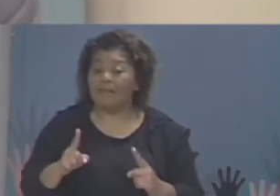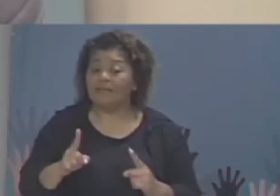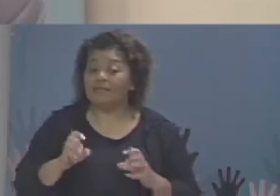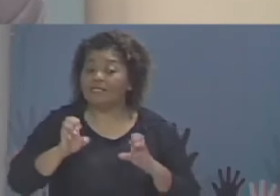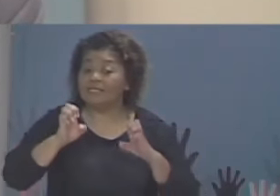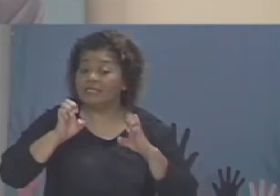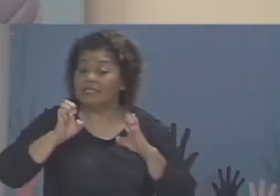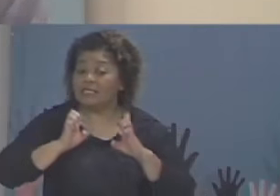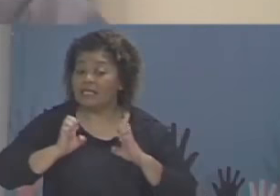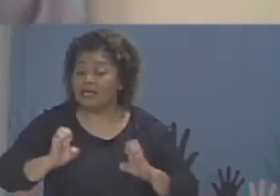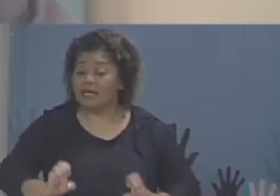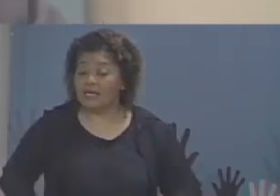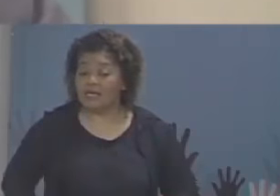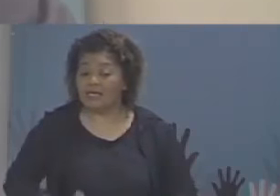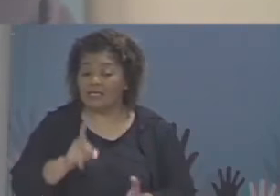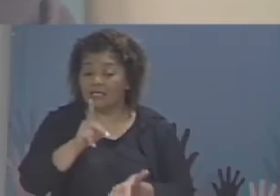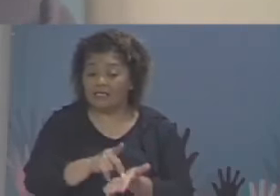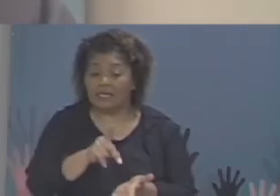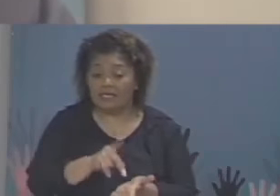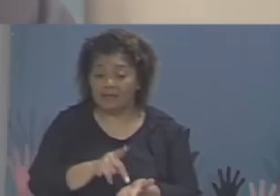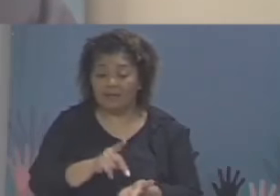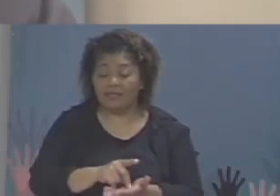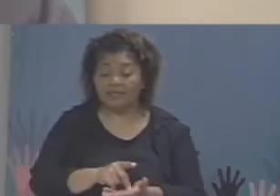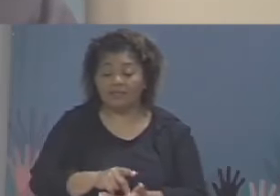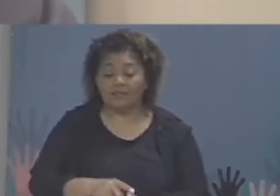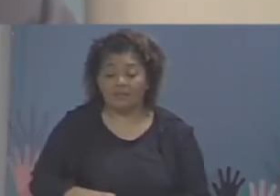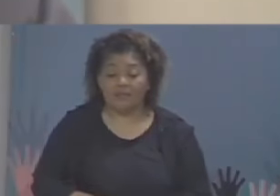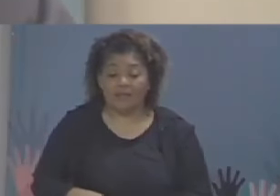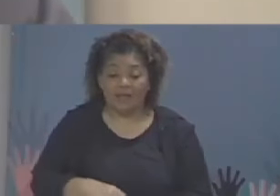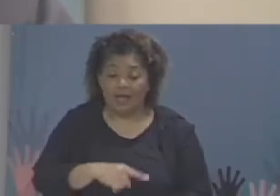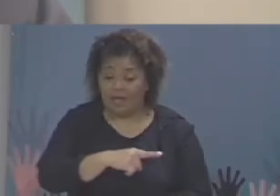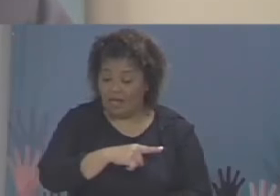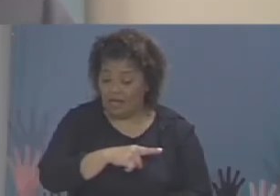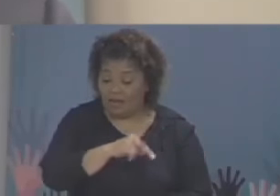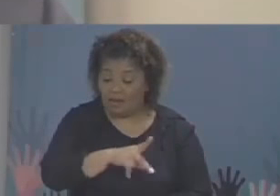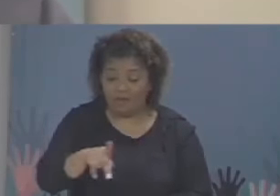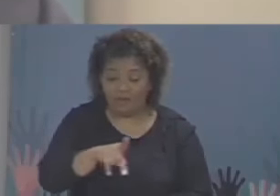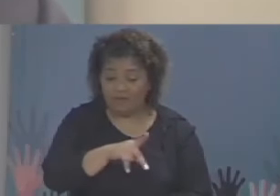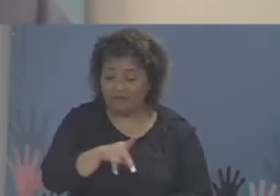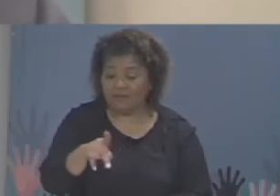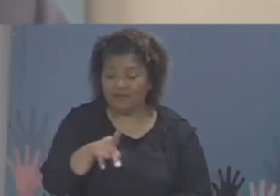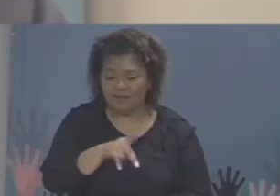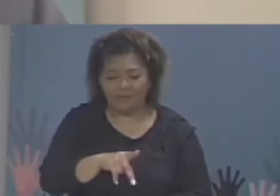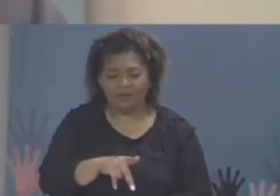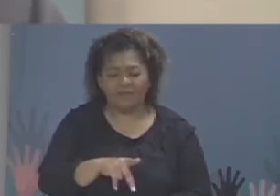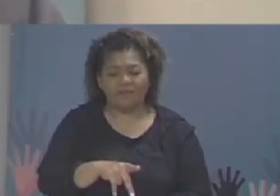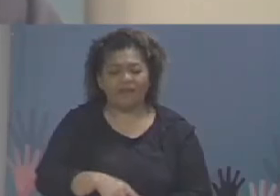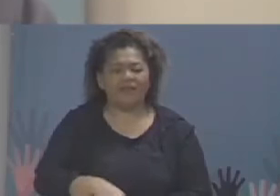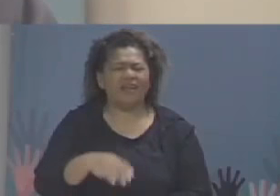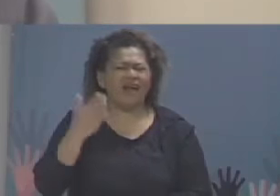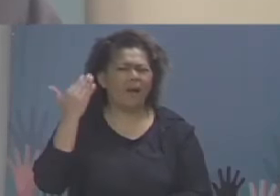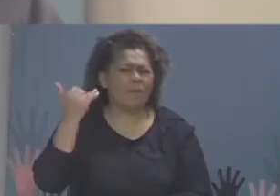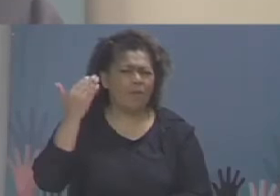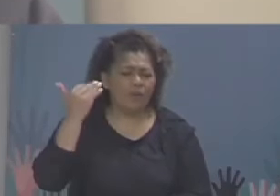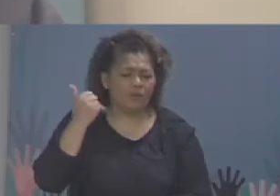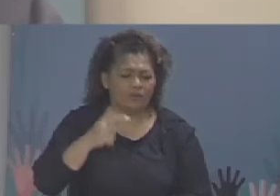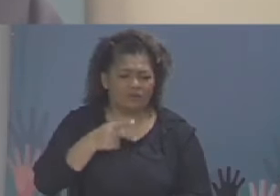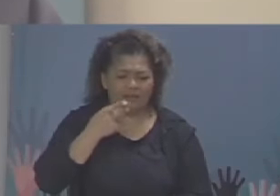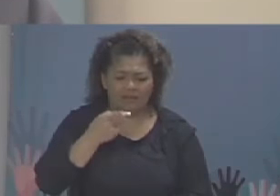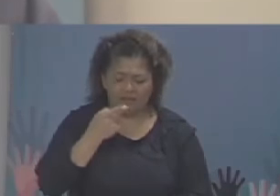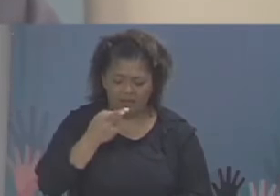certamente haverá coisas a serem criticadas. Eu dou aula há muito tempo, então eu sei que é muito fácil ser criticado quando a gente está nesse poder. Tem uma espécie